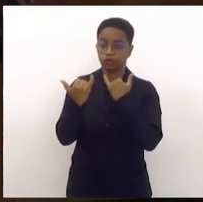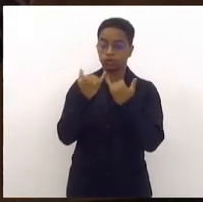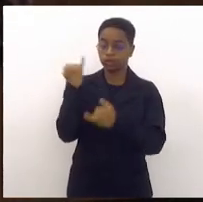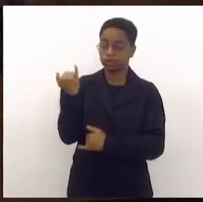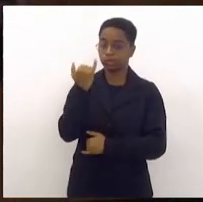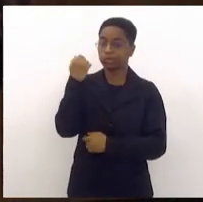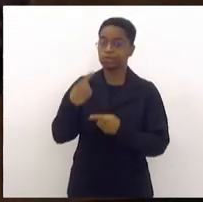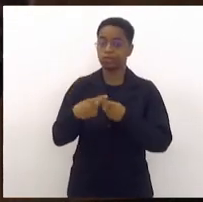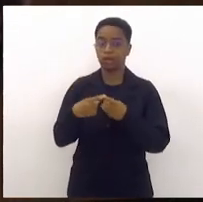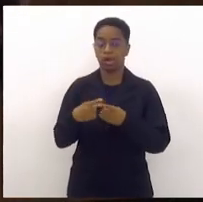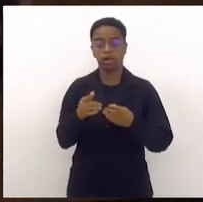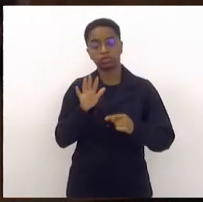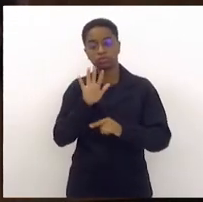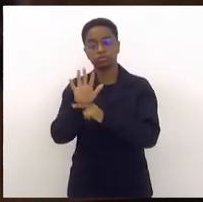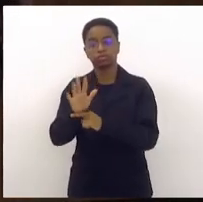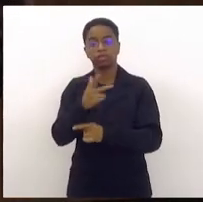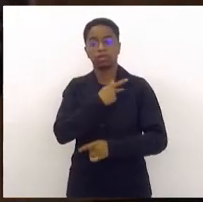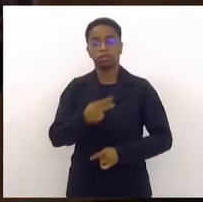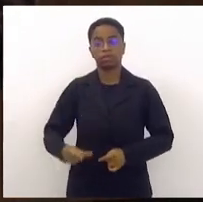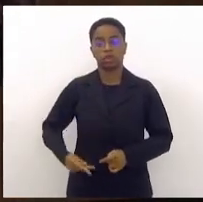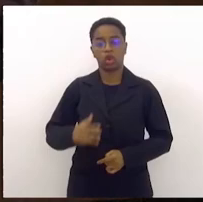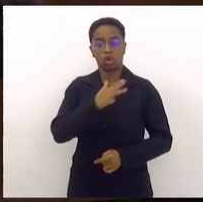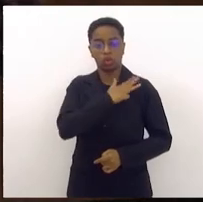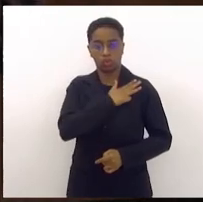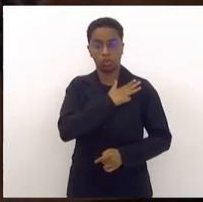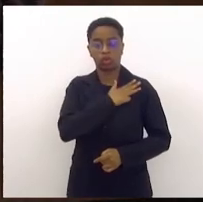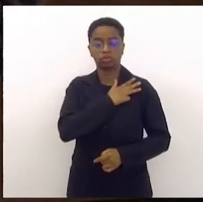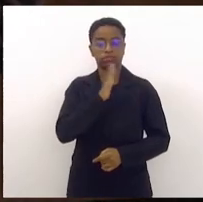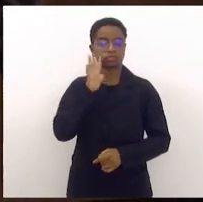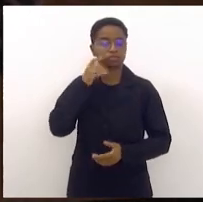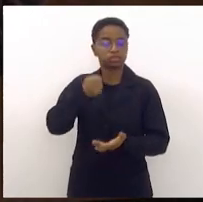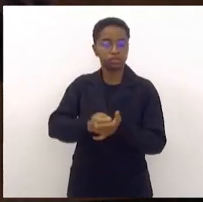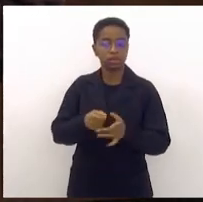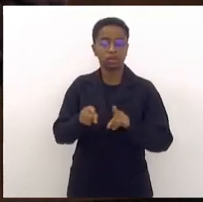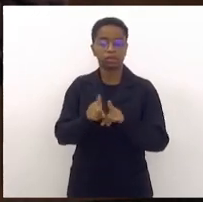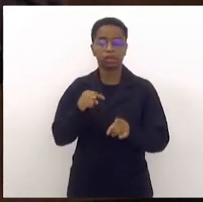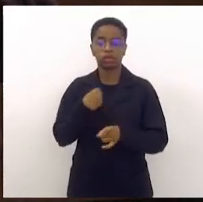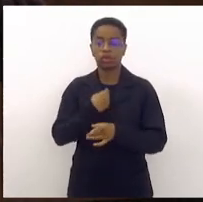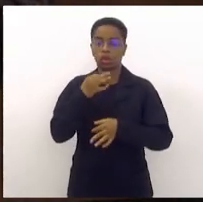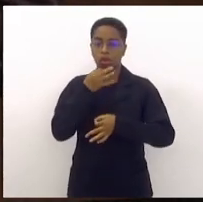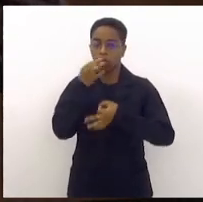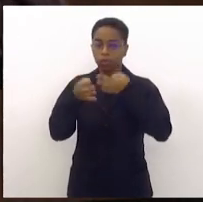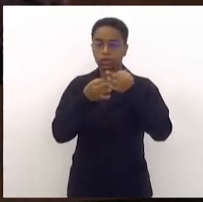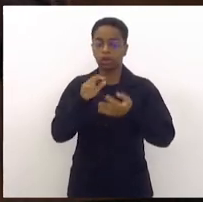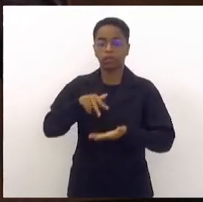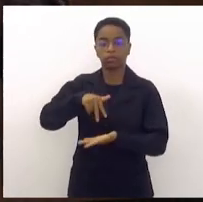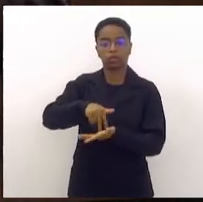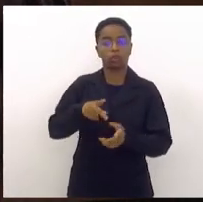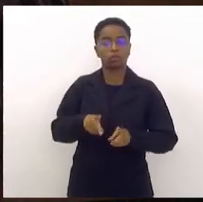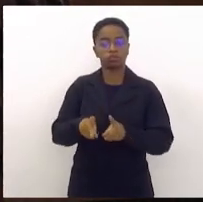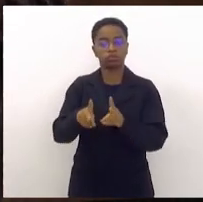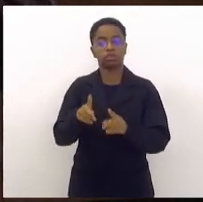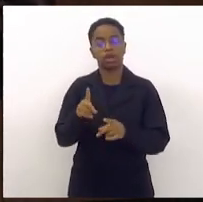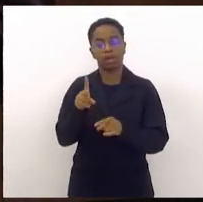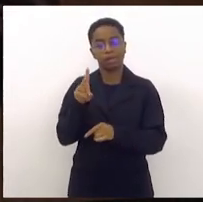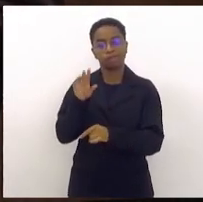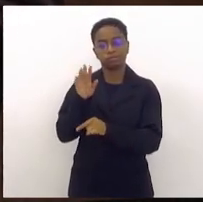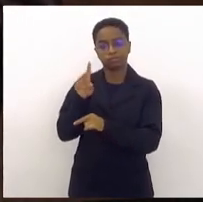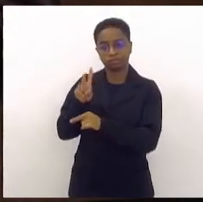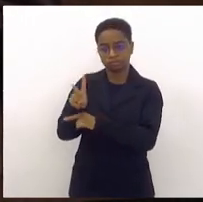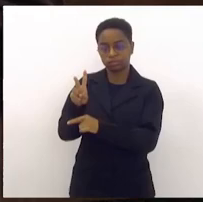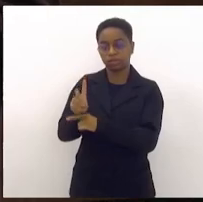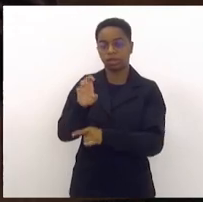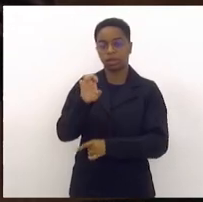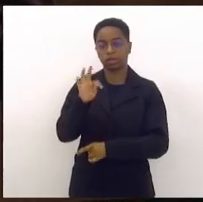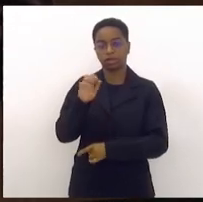o presidente Lula bater o martelo e a nossa posição prevalecer a favor do etanol, sem entrar em áreas